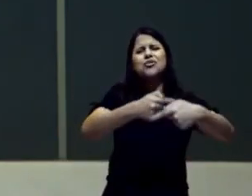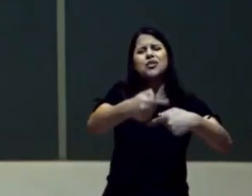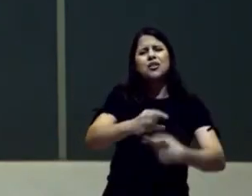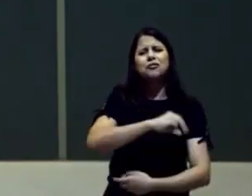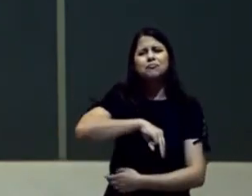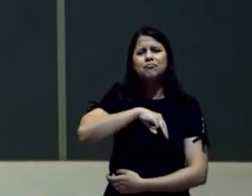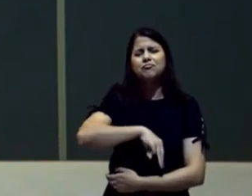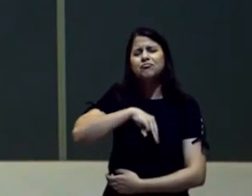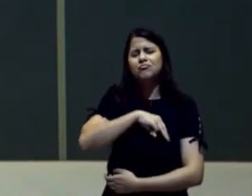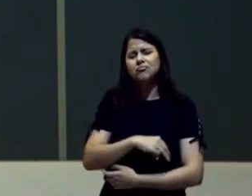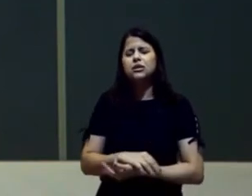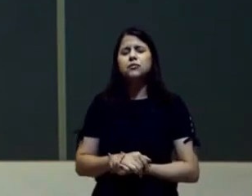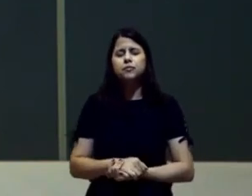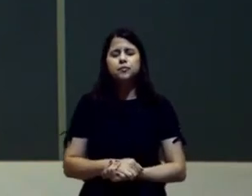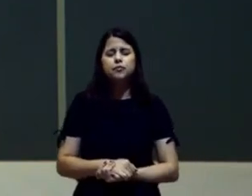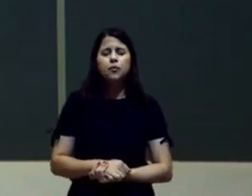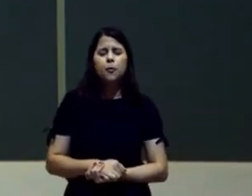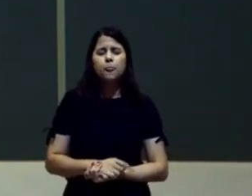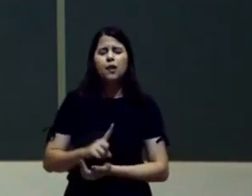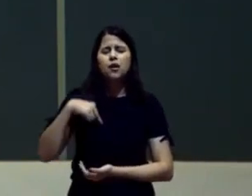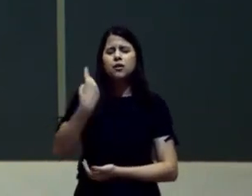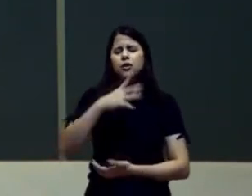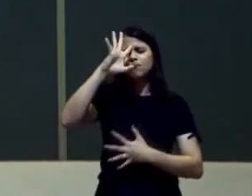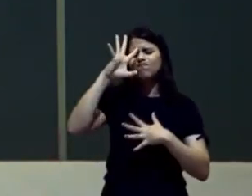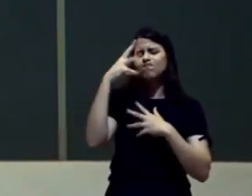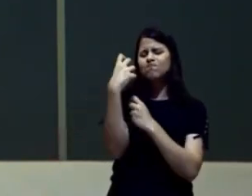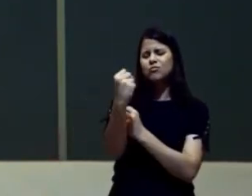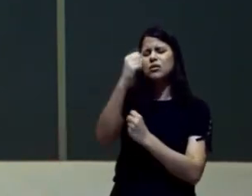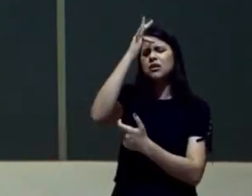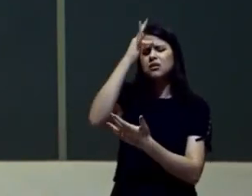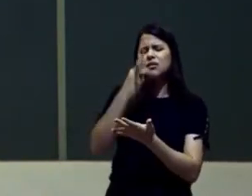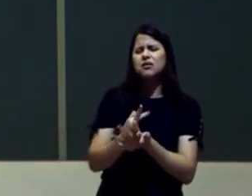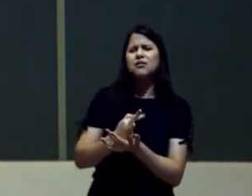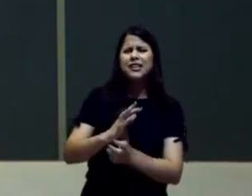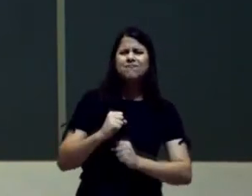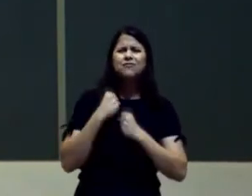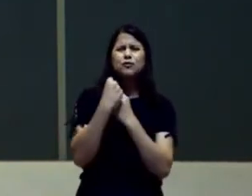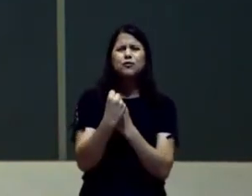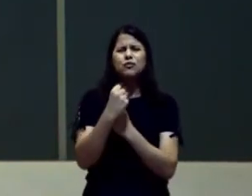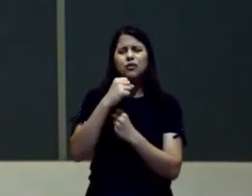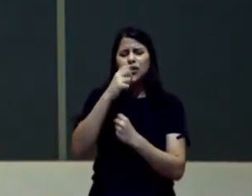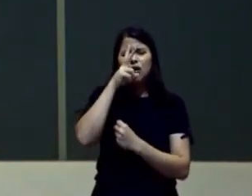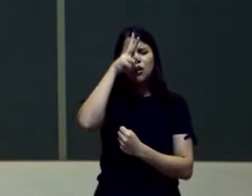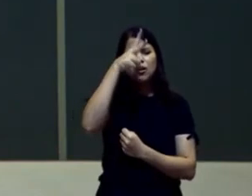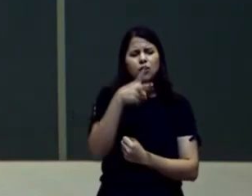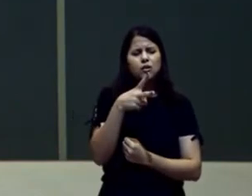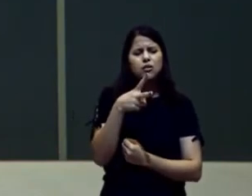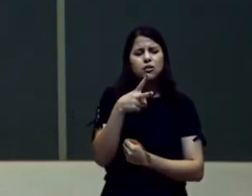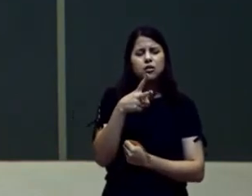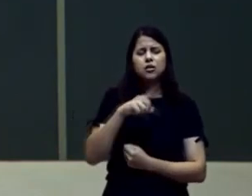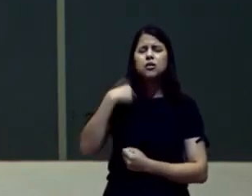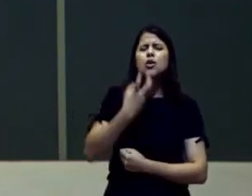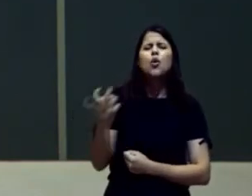dá-nos habilidade, dá-nos convicção, dá-nos, Senhor, força, dá-nos